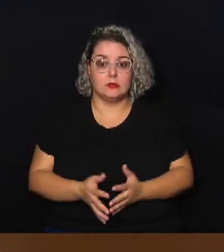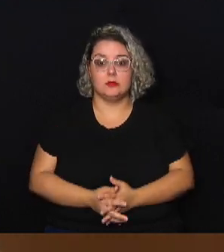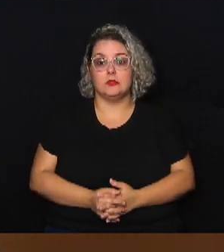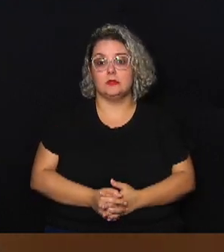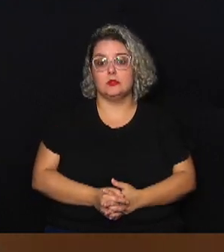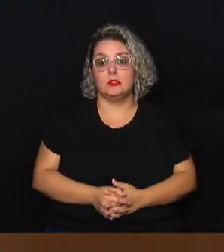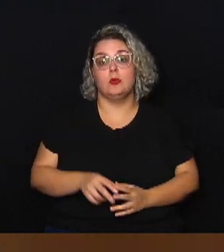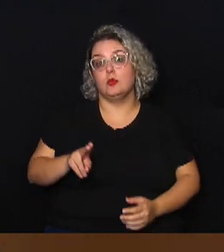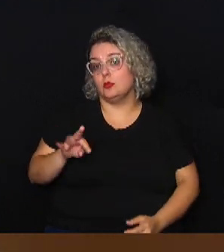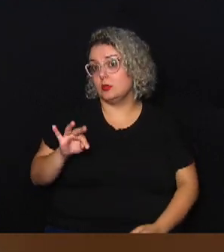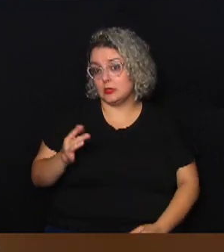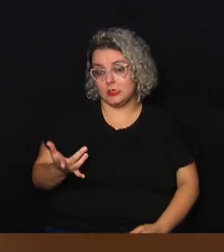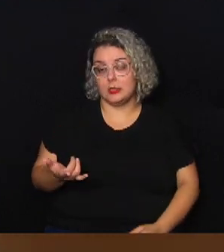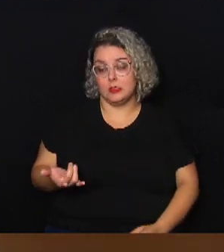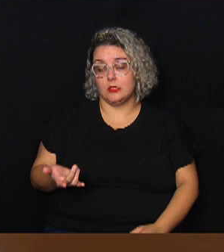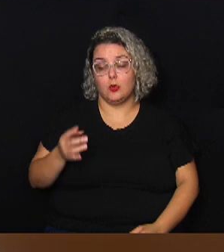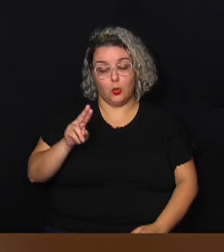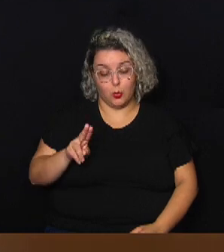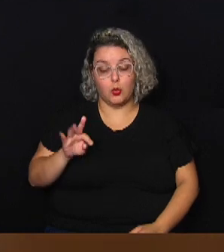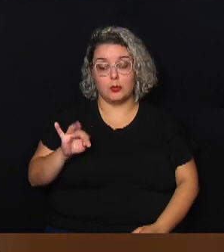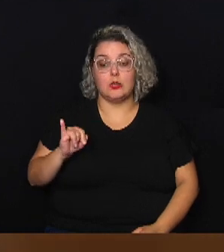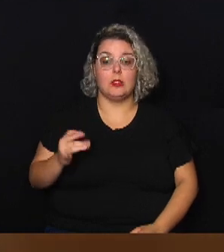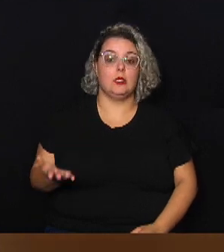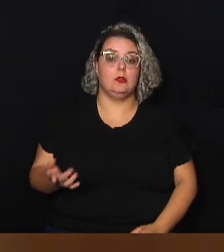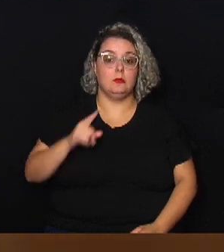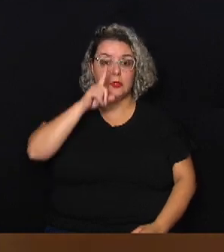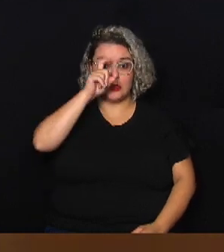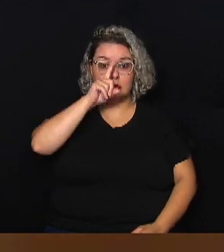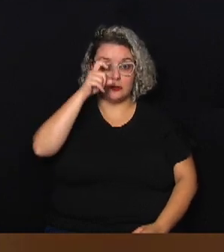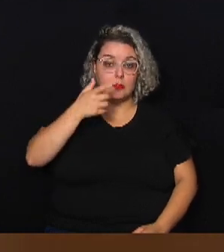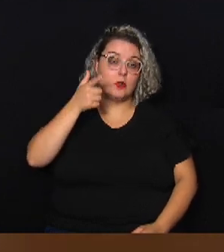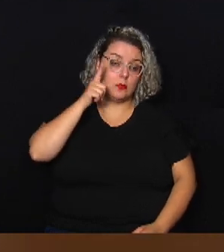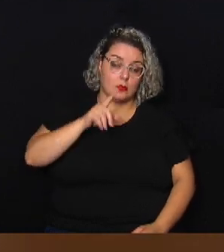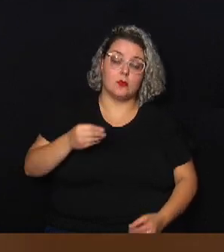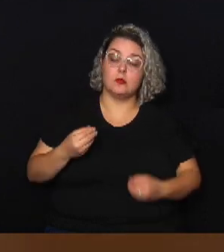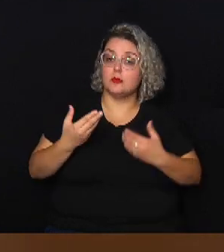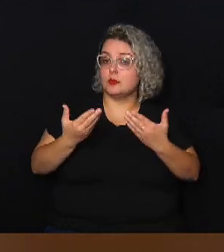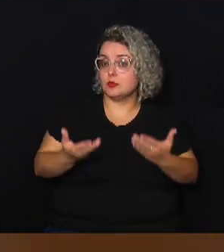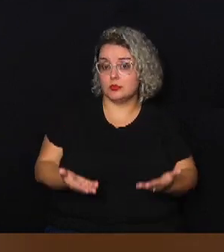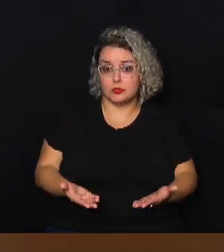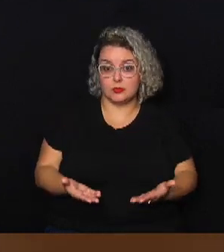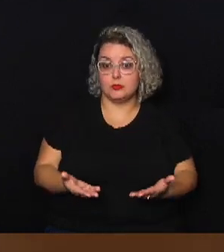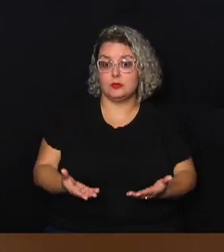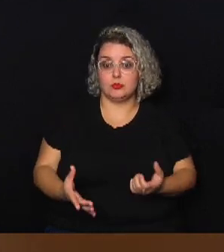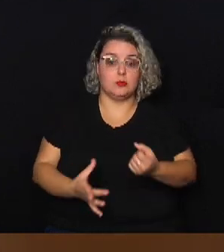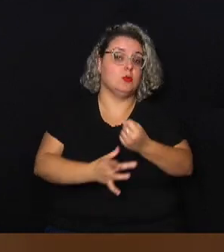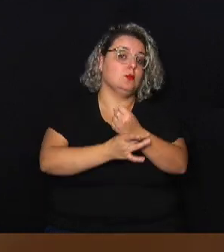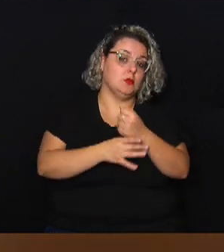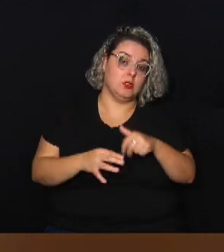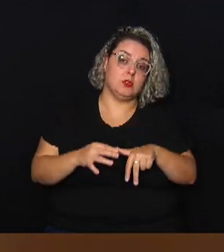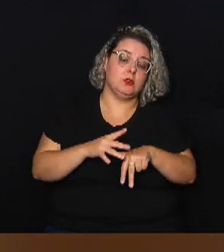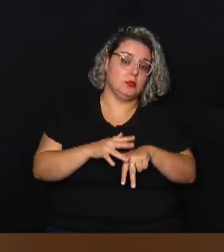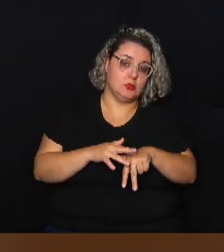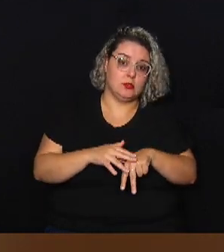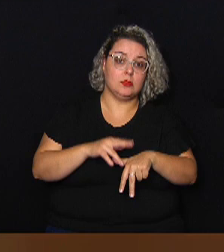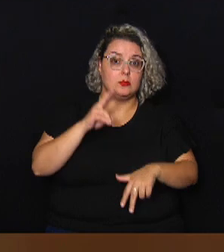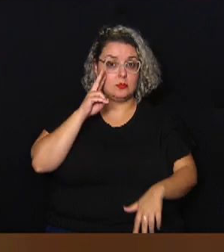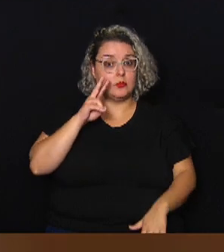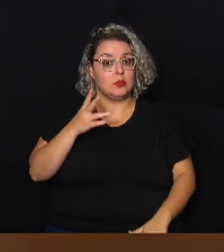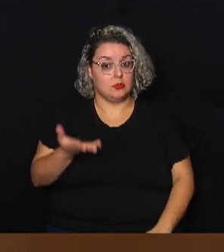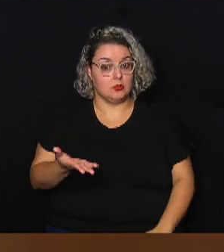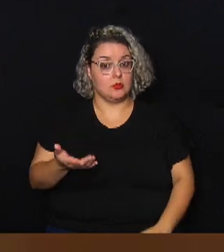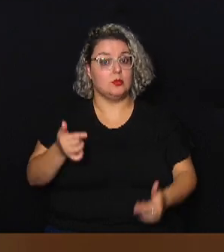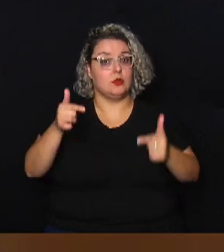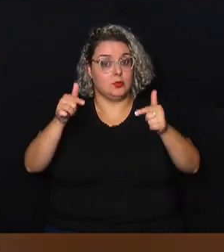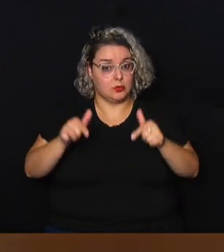UTI, mas também tem hospitais dias que vão conseguir entregar uma segurança para o paciente. Então, tem que ver se o ambiente que